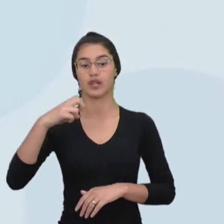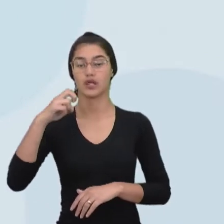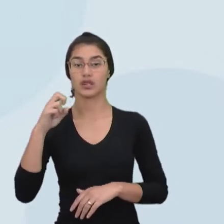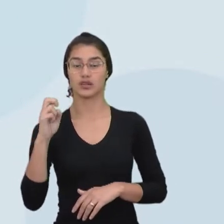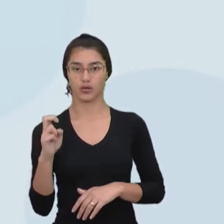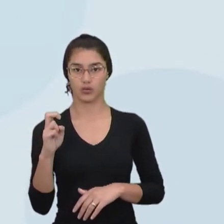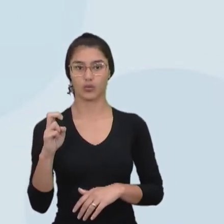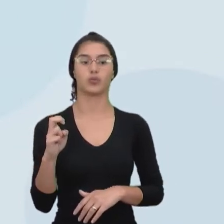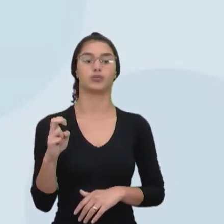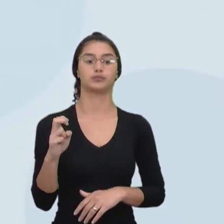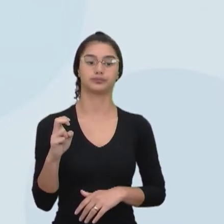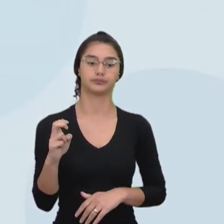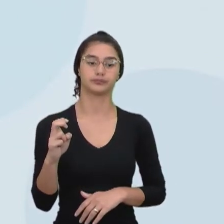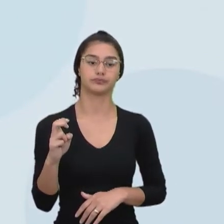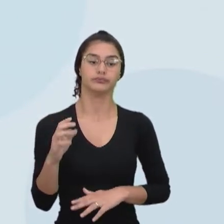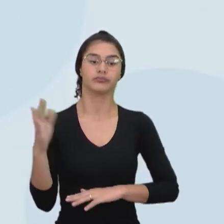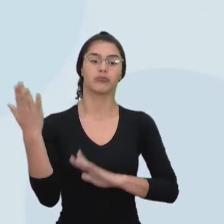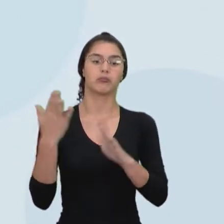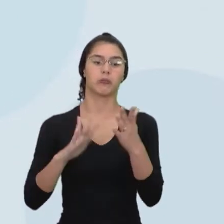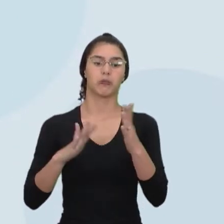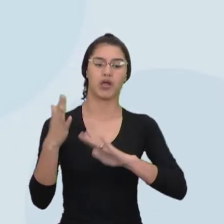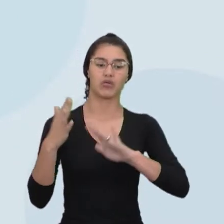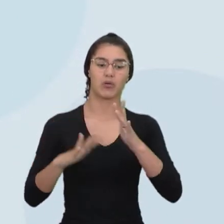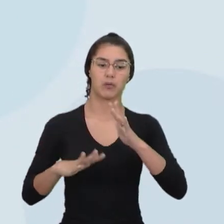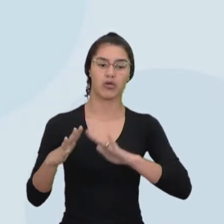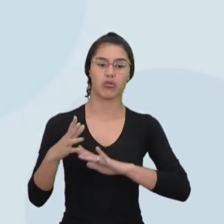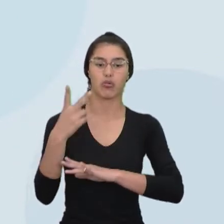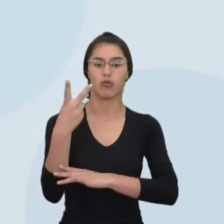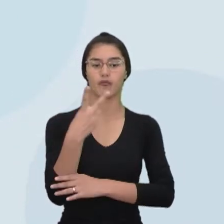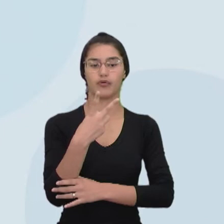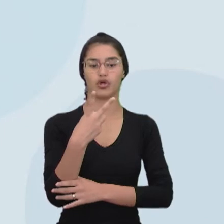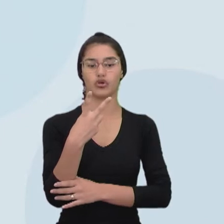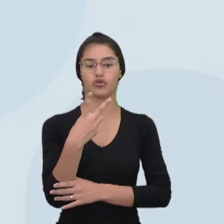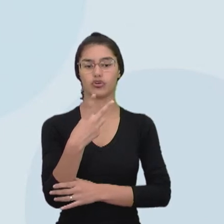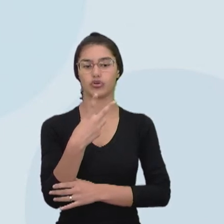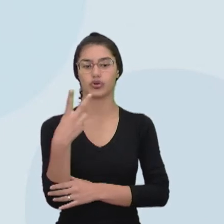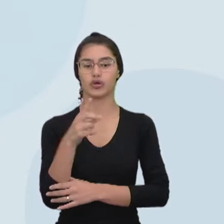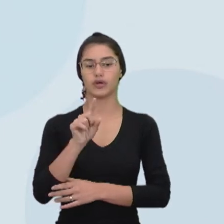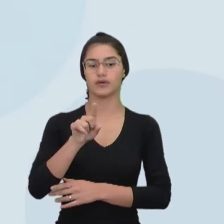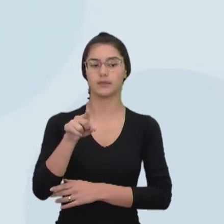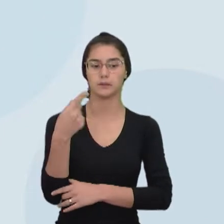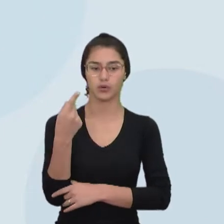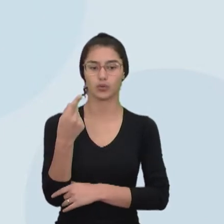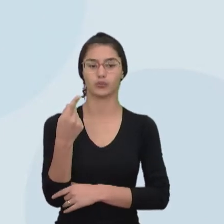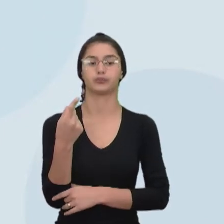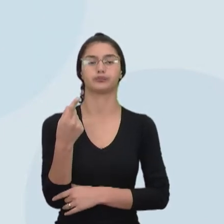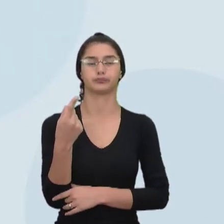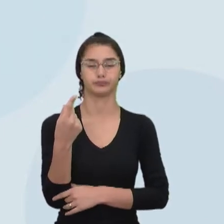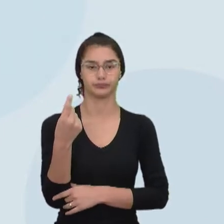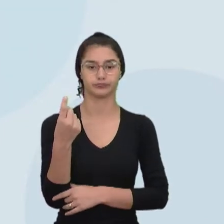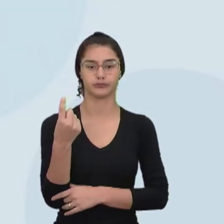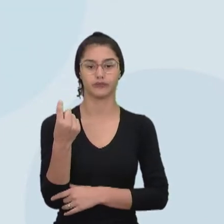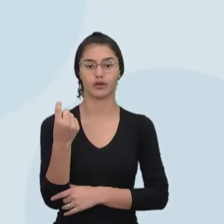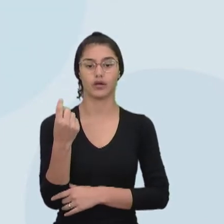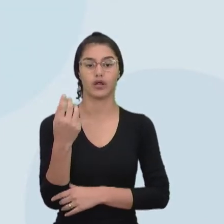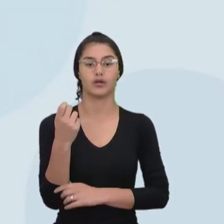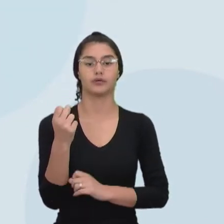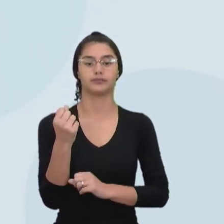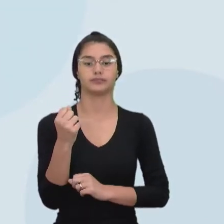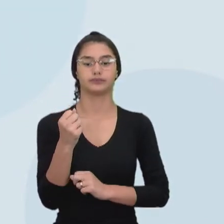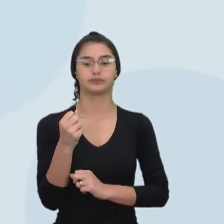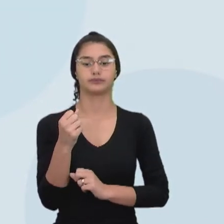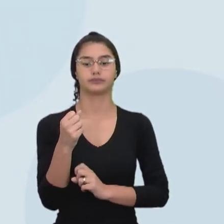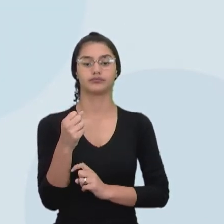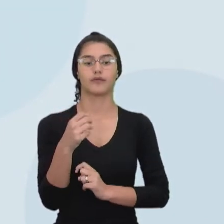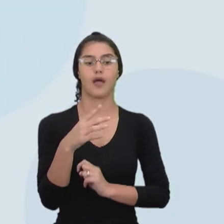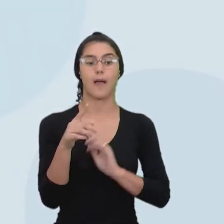1995, né, ele estava mais ou menos aí com 22 mil microgramas por metro cúbico, né, chegando aí, né,